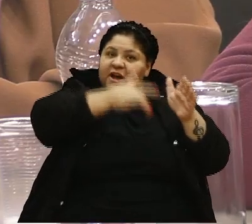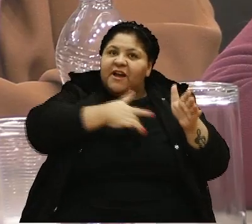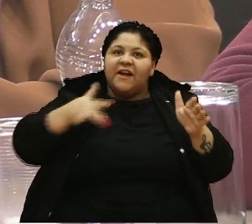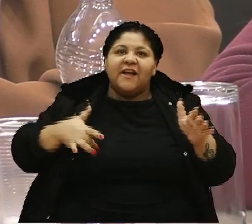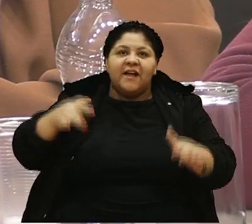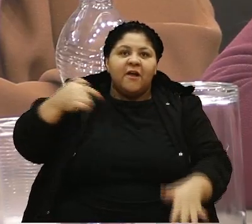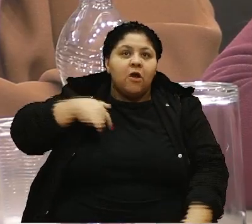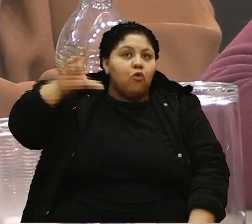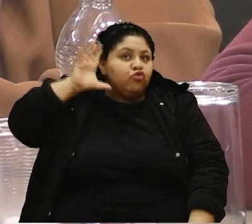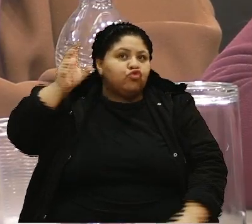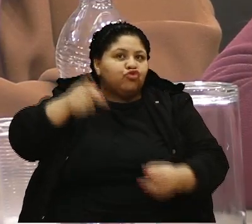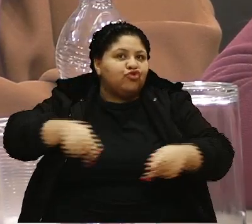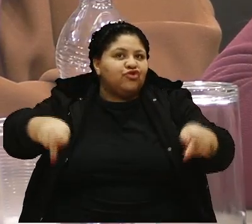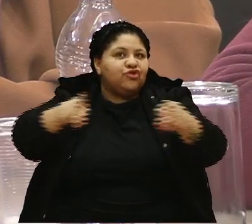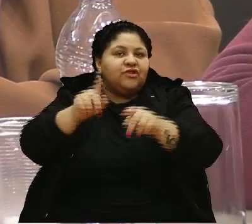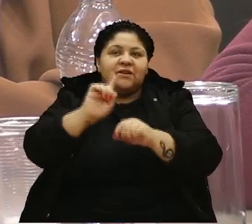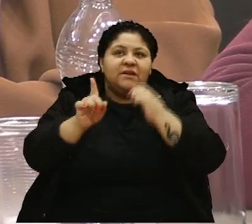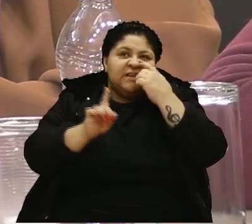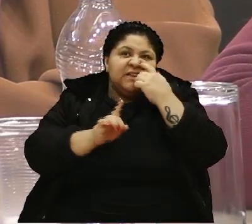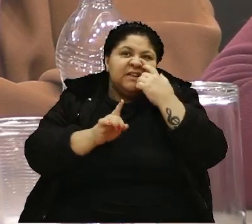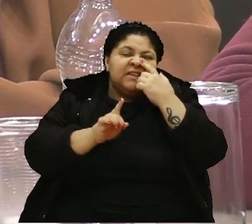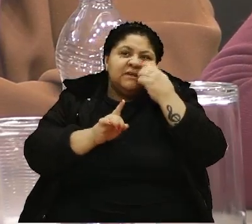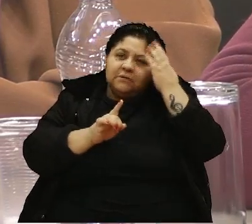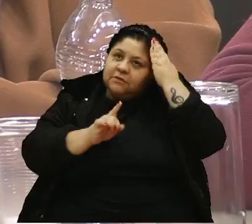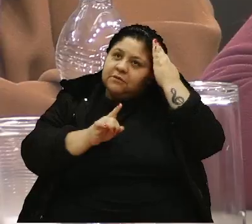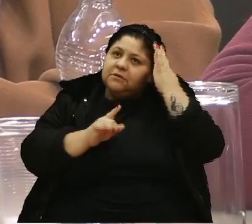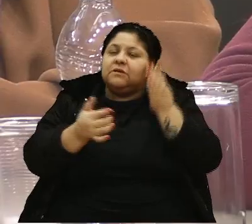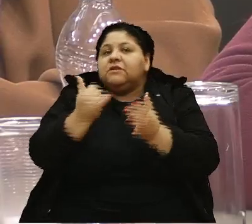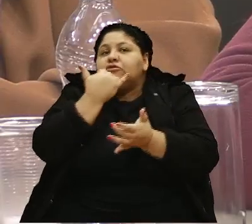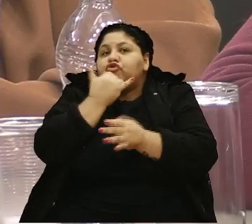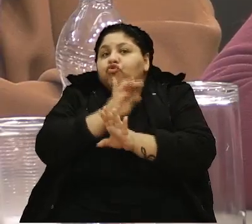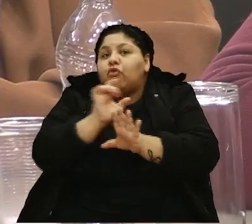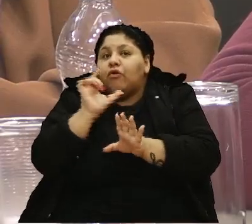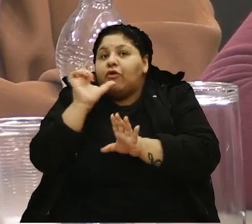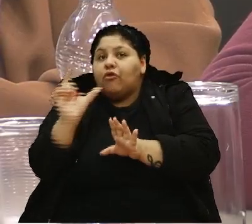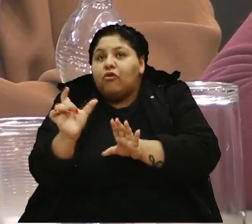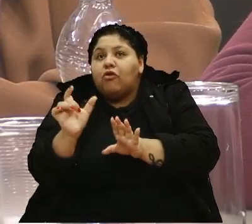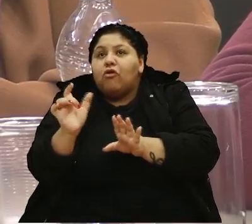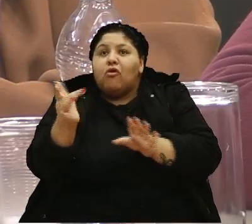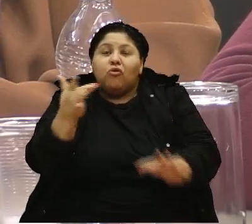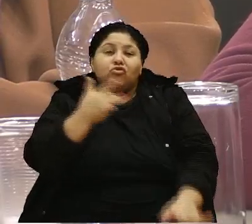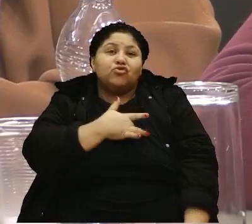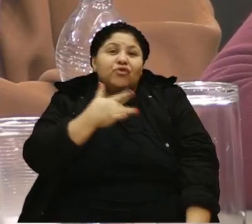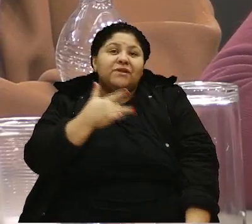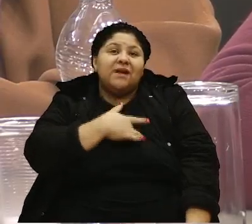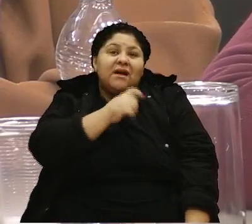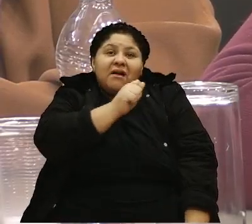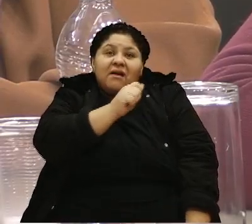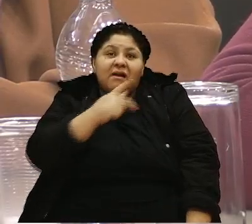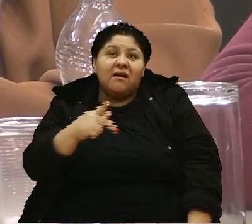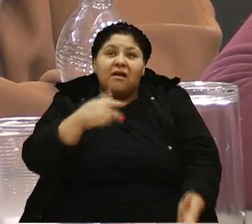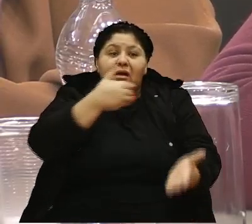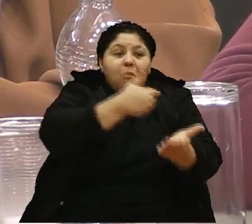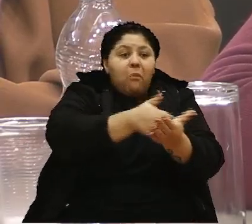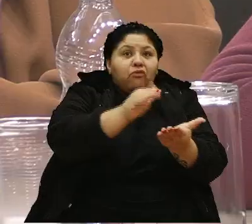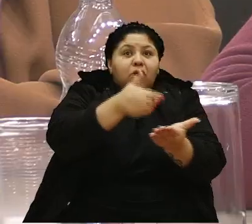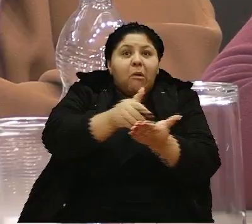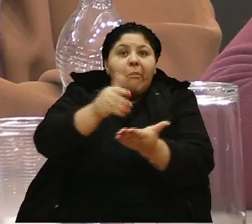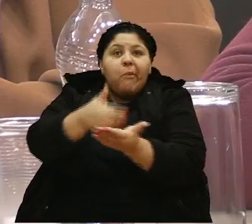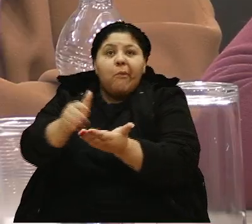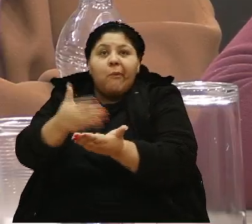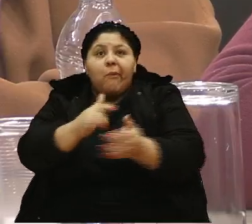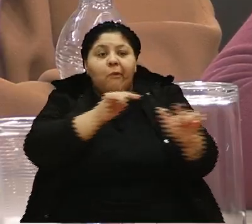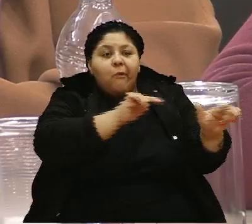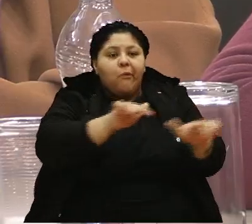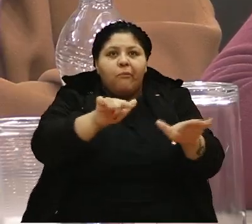escuto a população, e não só a população, tem desculpa a expressão, os coitados dos aplicativos que não levam multa toda semana por carro